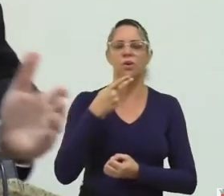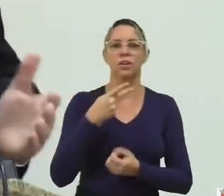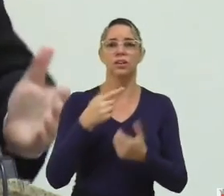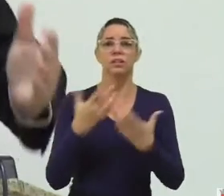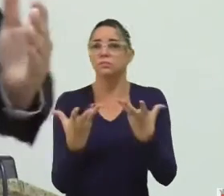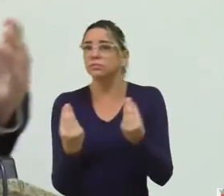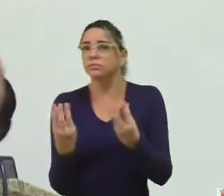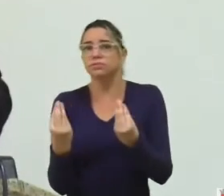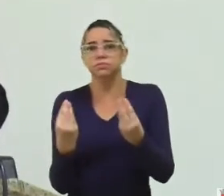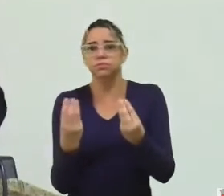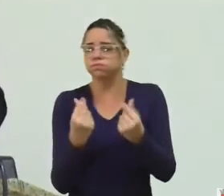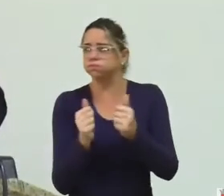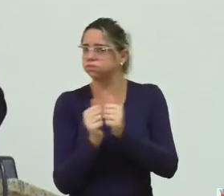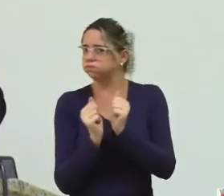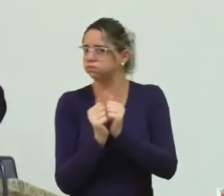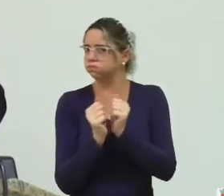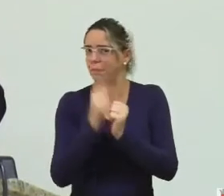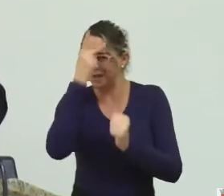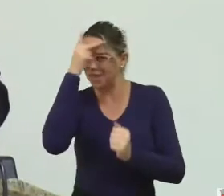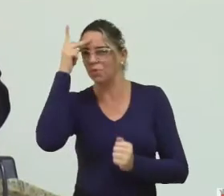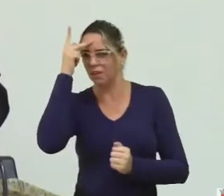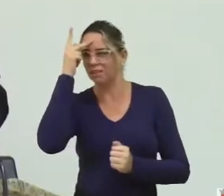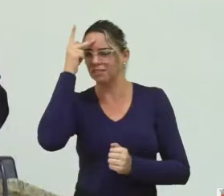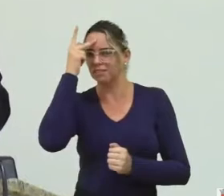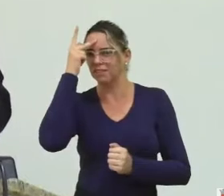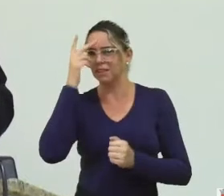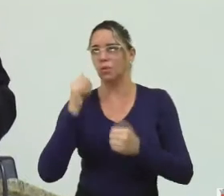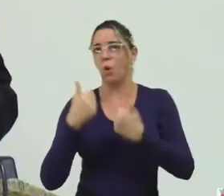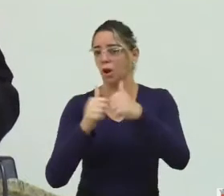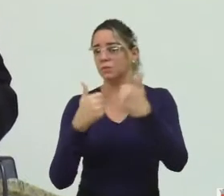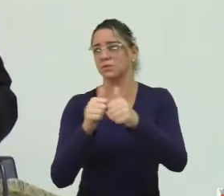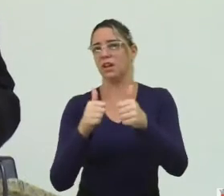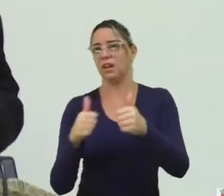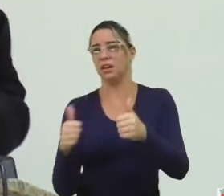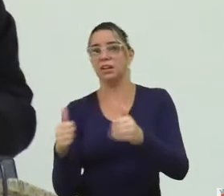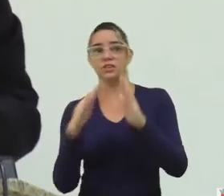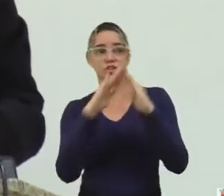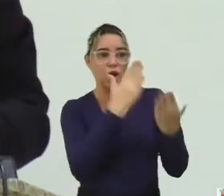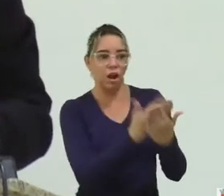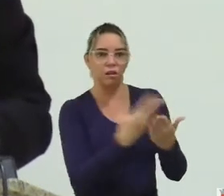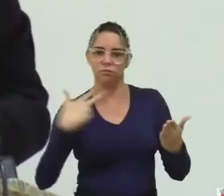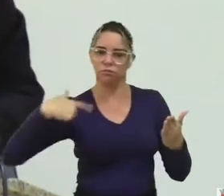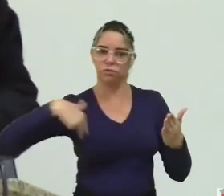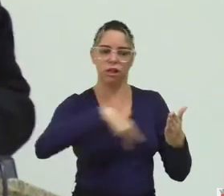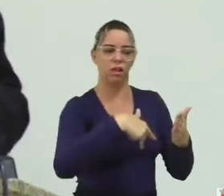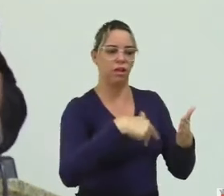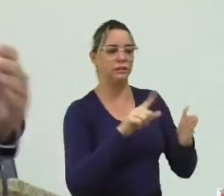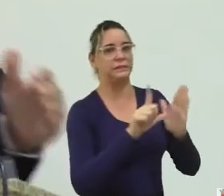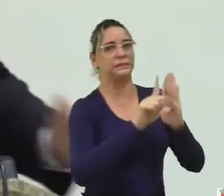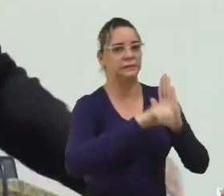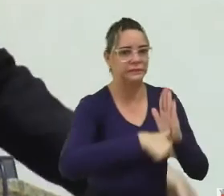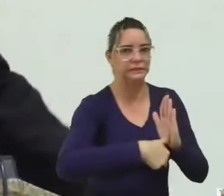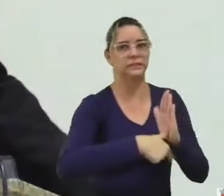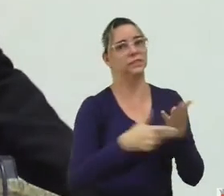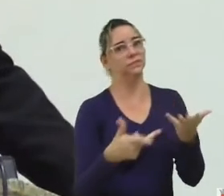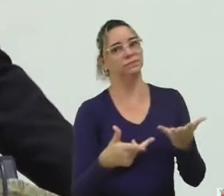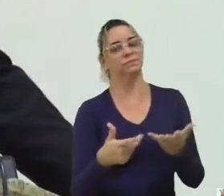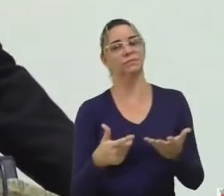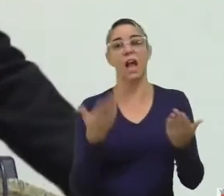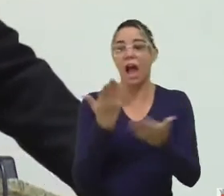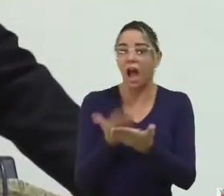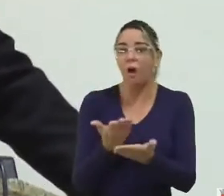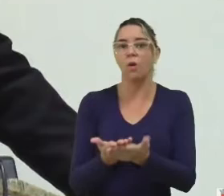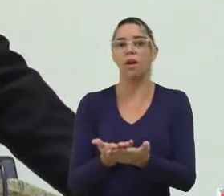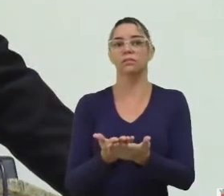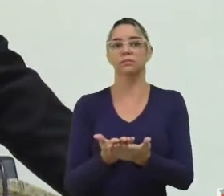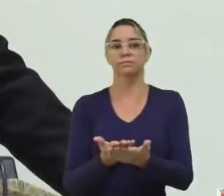superlotação, chegando atrasado nas escolas. Nós passamos já quase 2 anos, né, sem ter aula presencial. Estamos